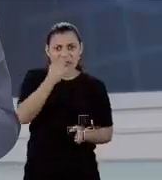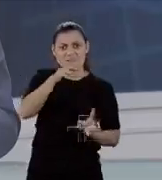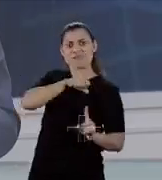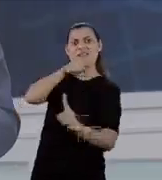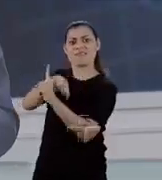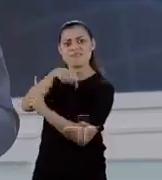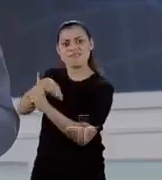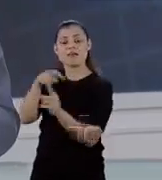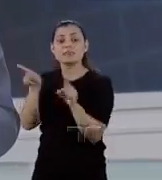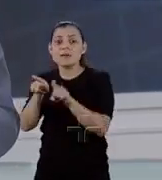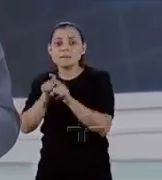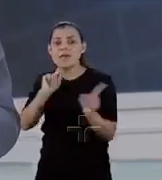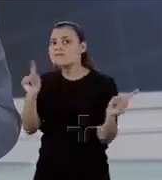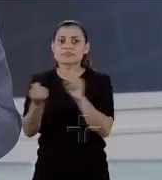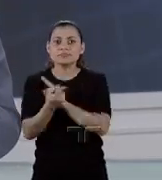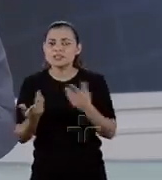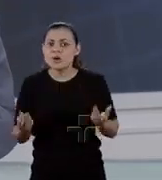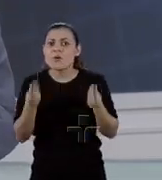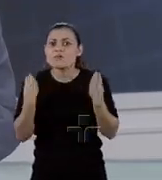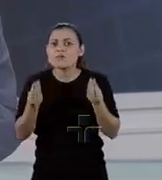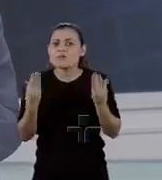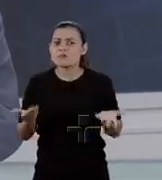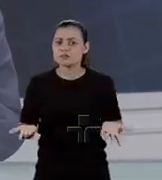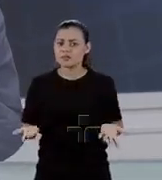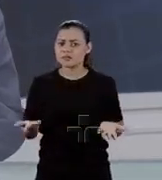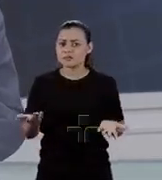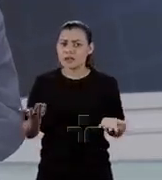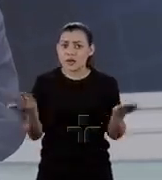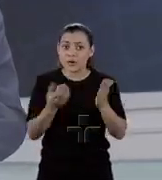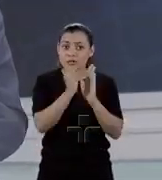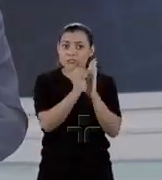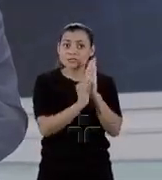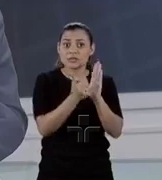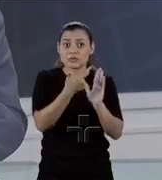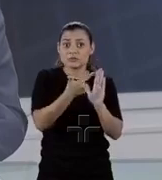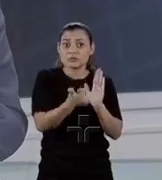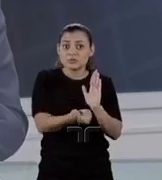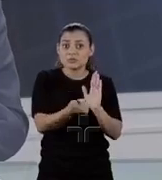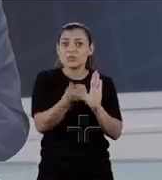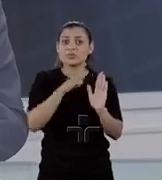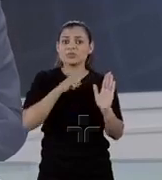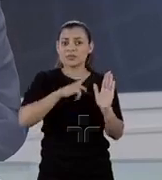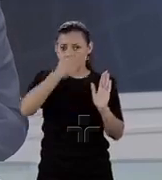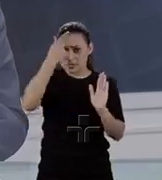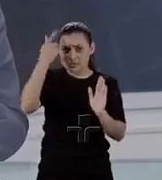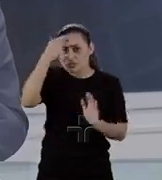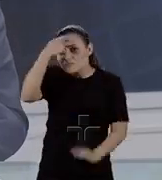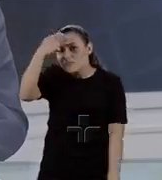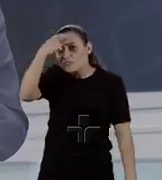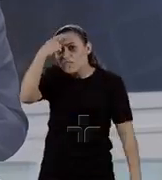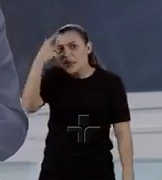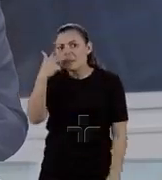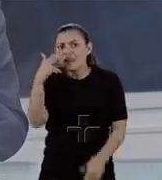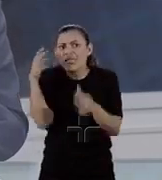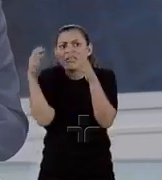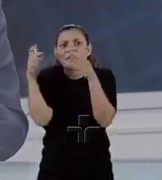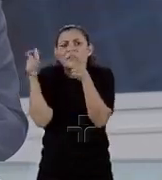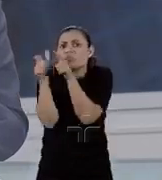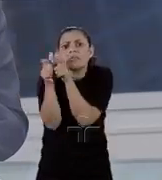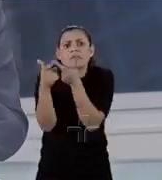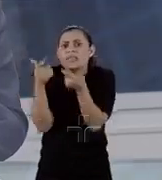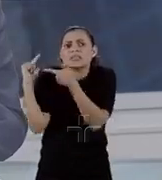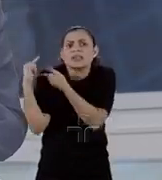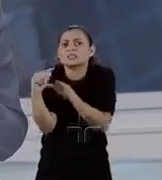É impressionante como, em pleno século XXI, ainda existe aquele que tem a mentalidade tão retrógrada,